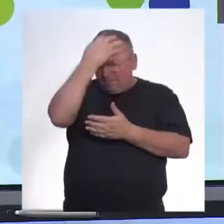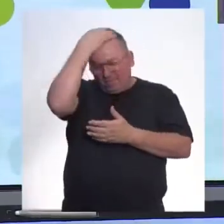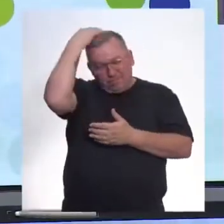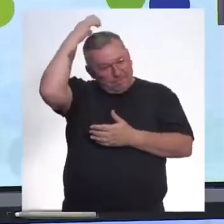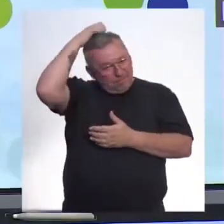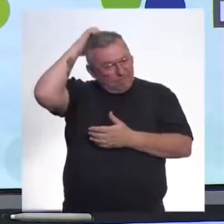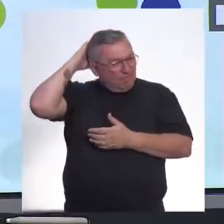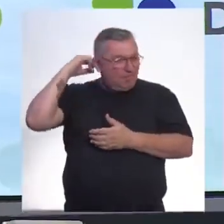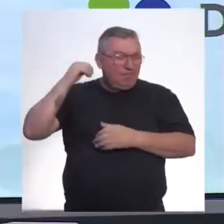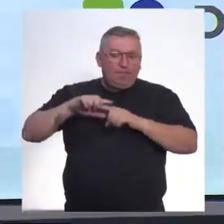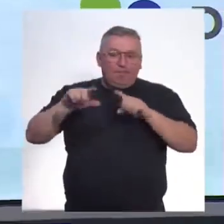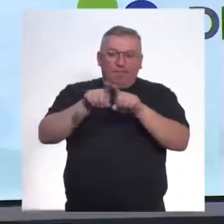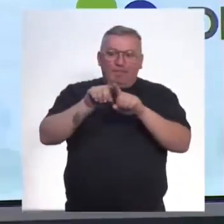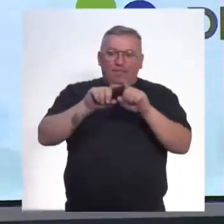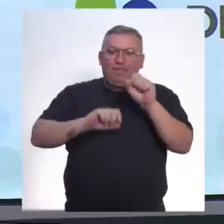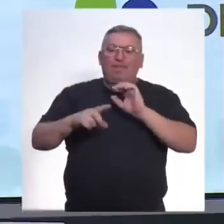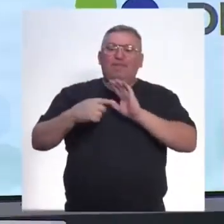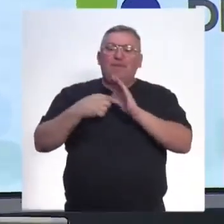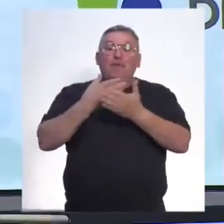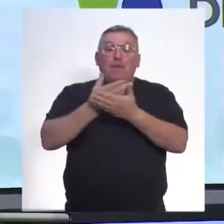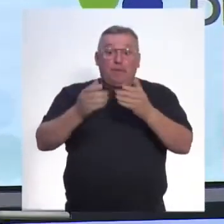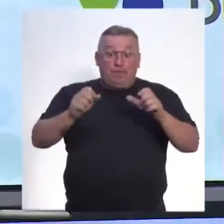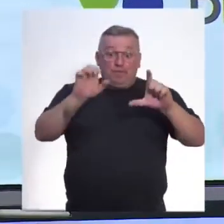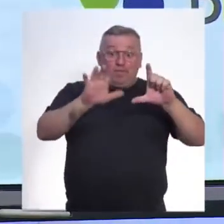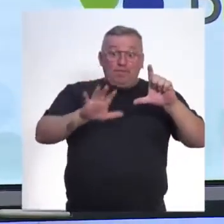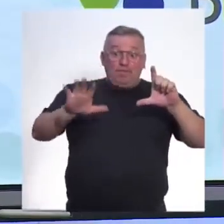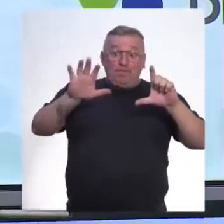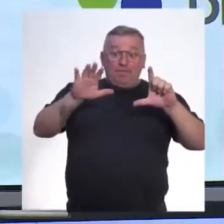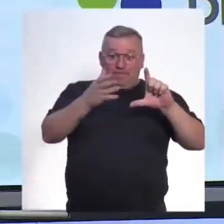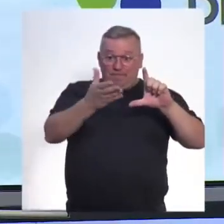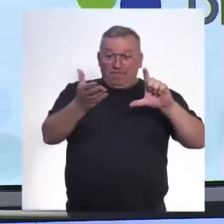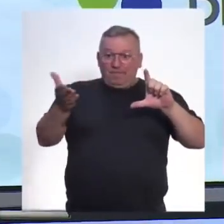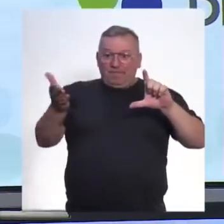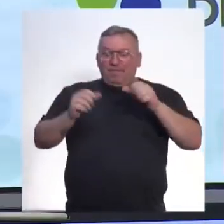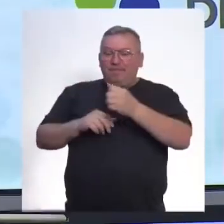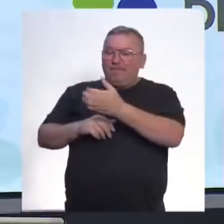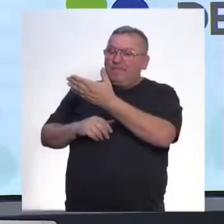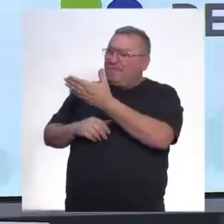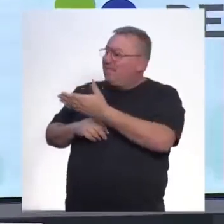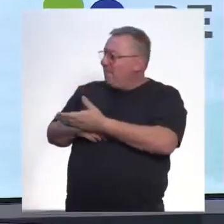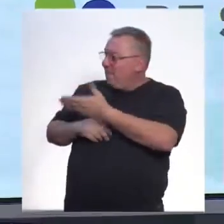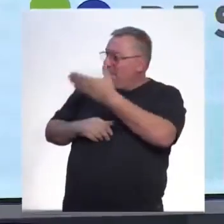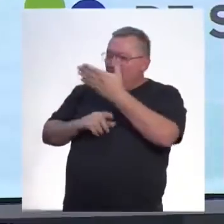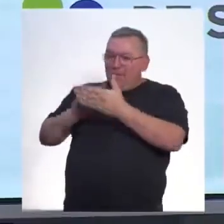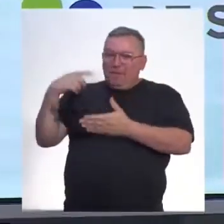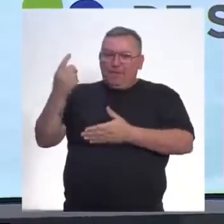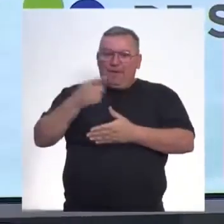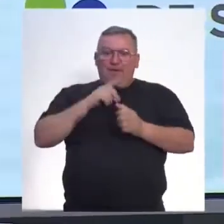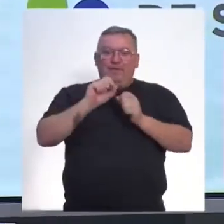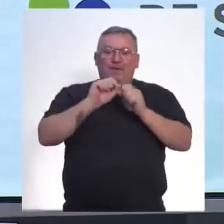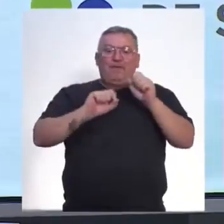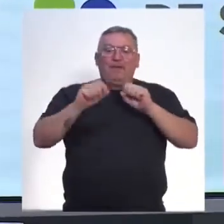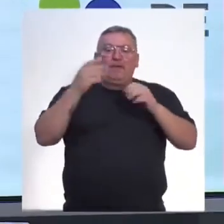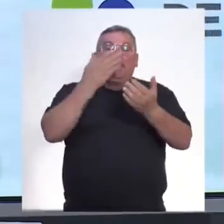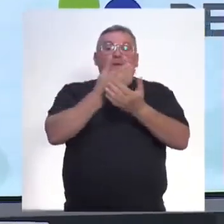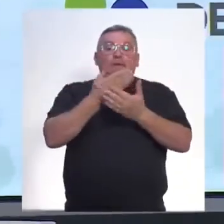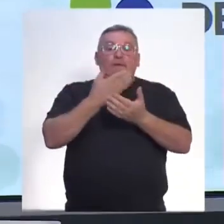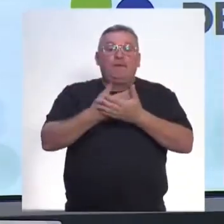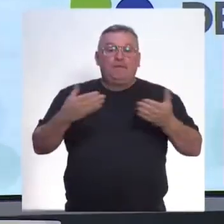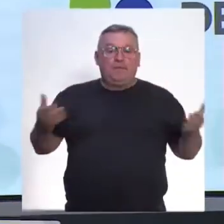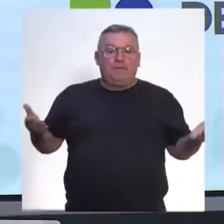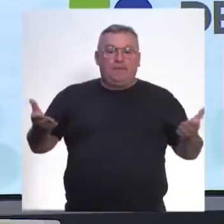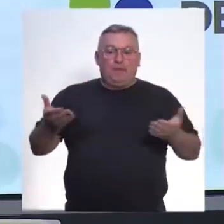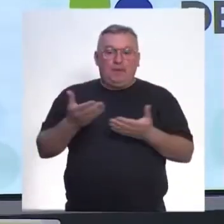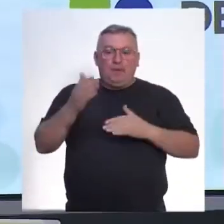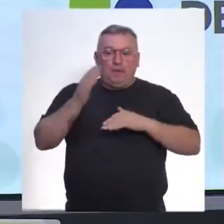sim, tudo bem? Então, ó, vai aparecer aí na telinha de vocês, tá ok? O que a gente vai buscar na aula de hoje,